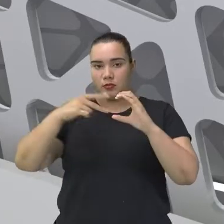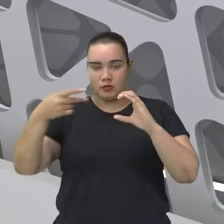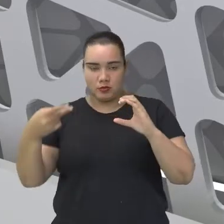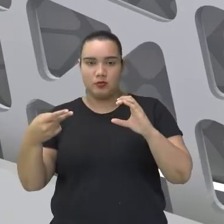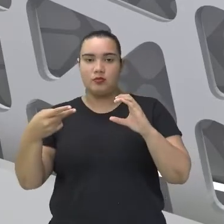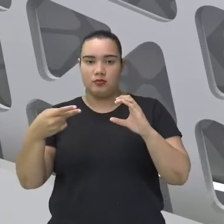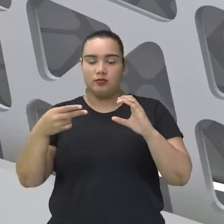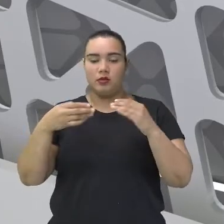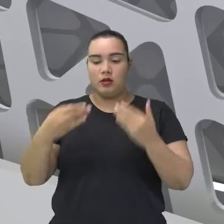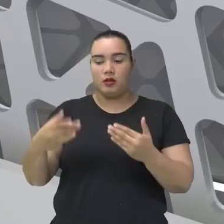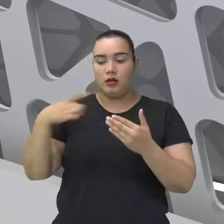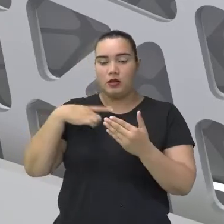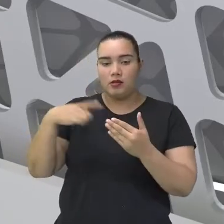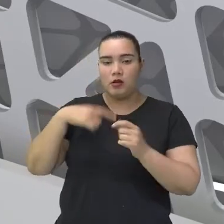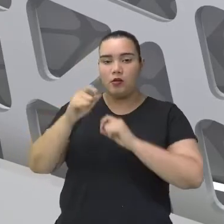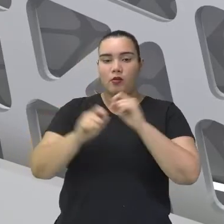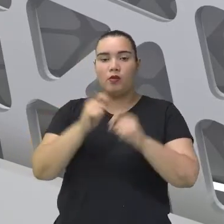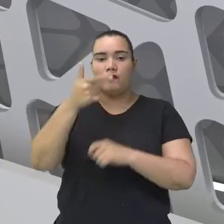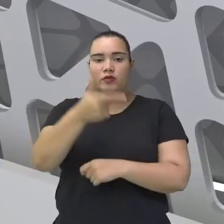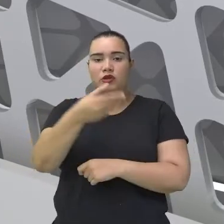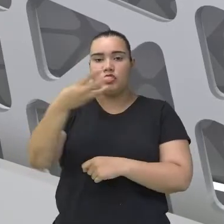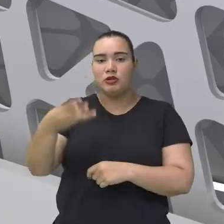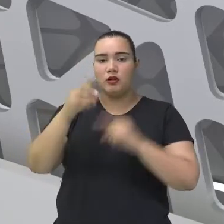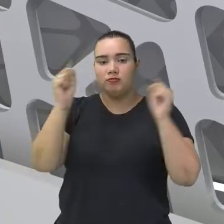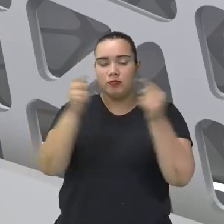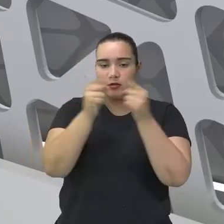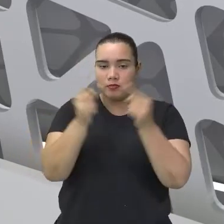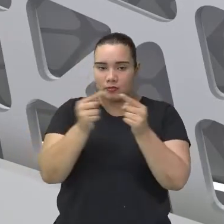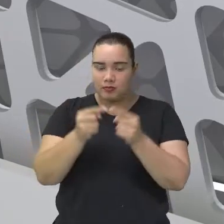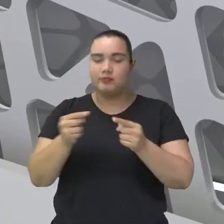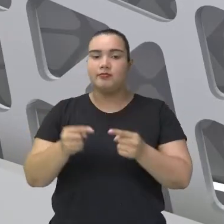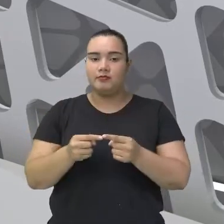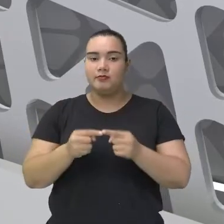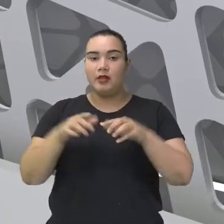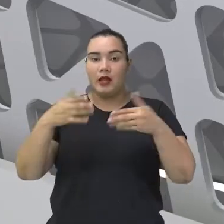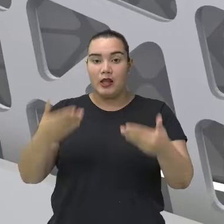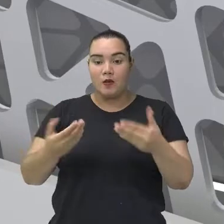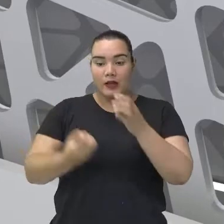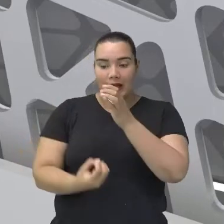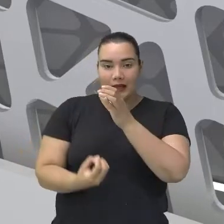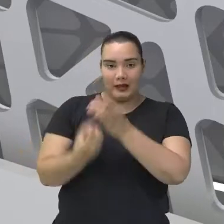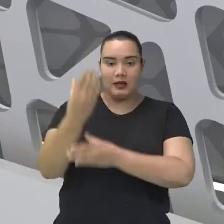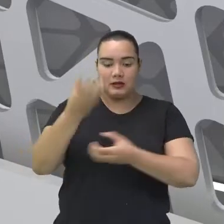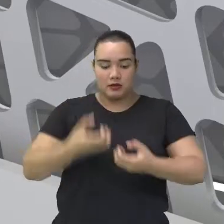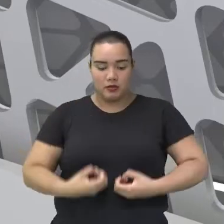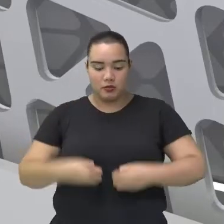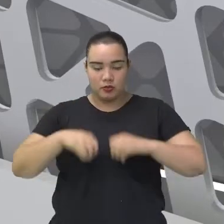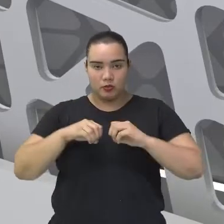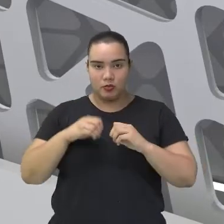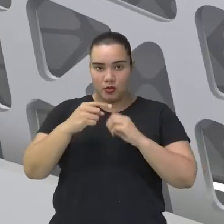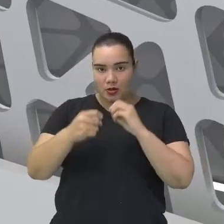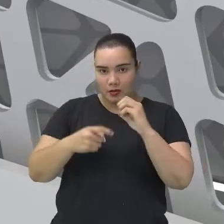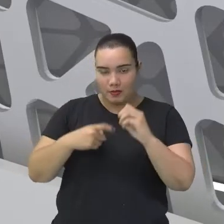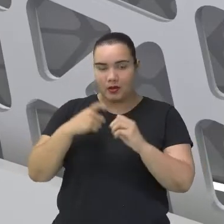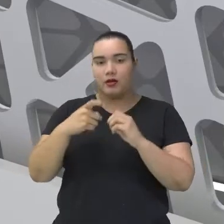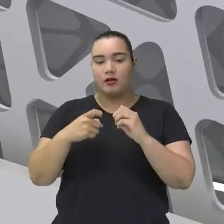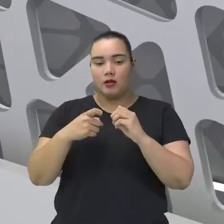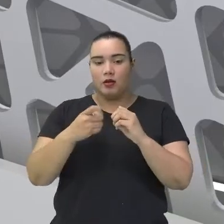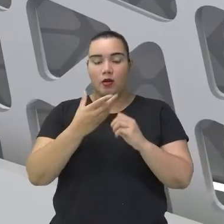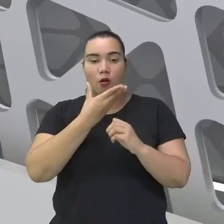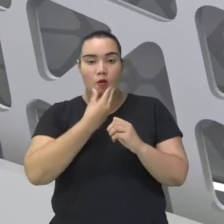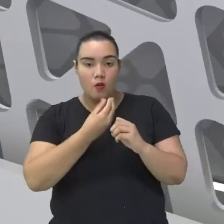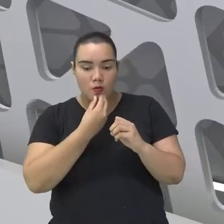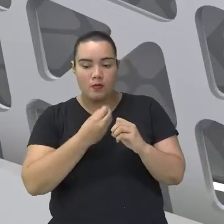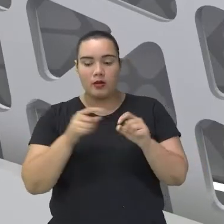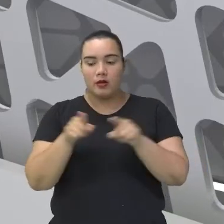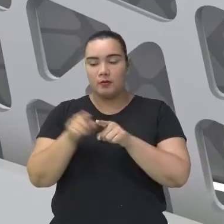cromossomos divididos em 23 pares. Então, na formação do gameta masculino e do